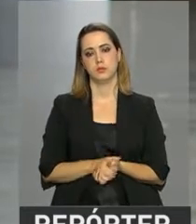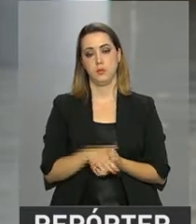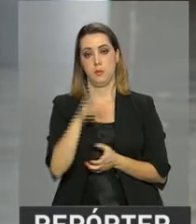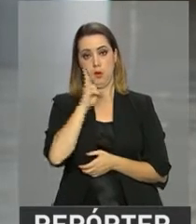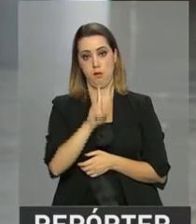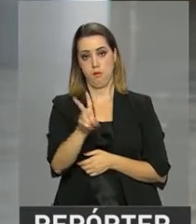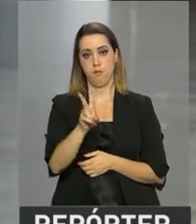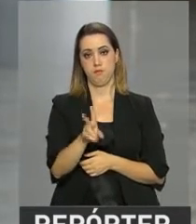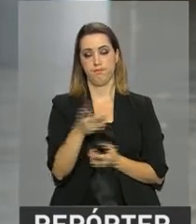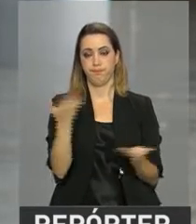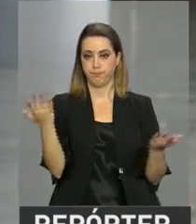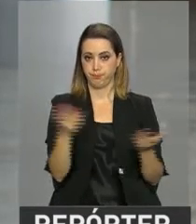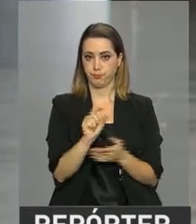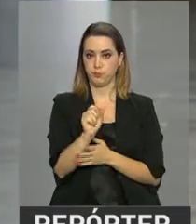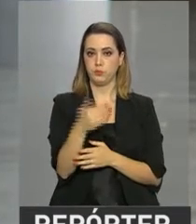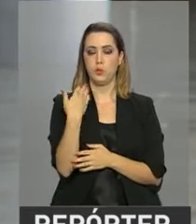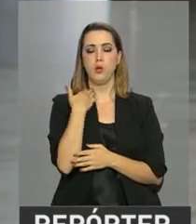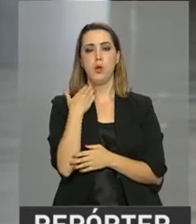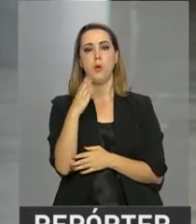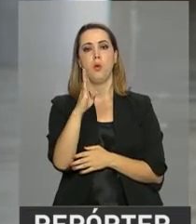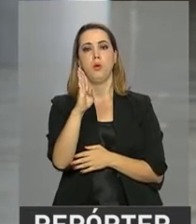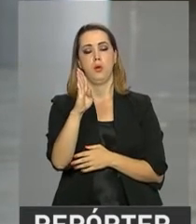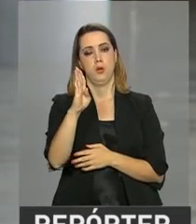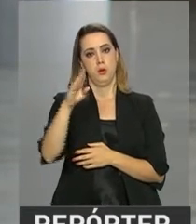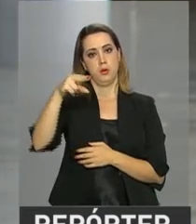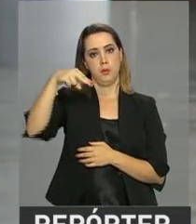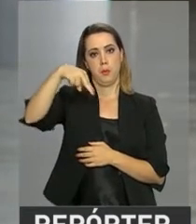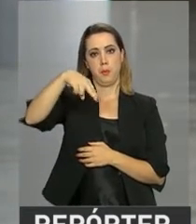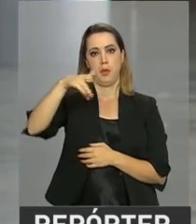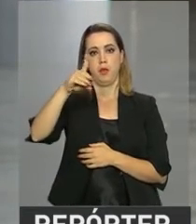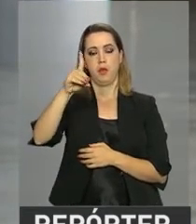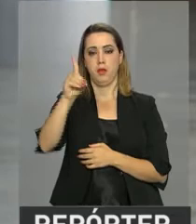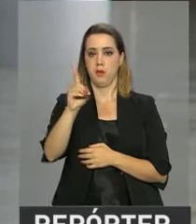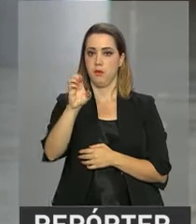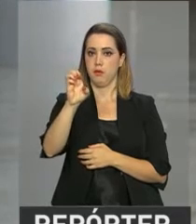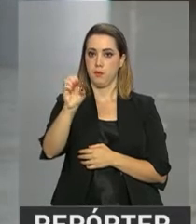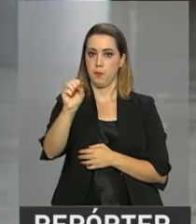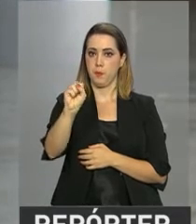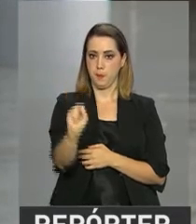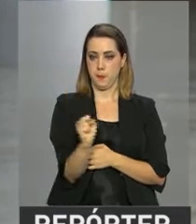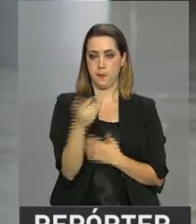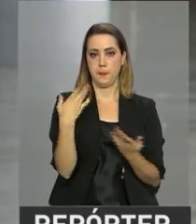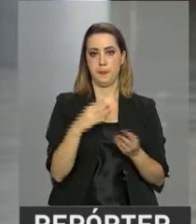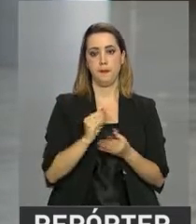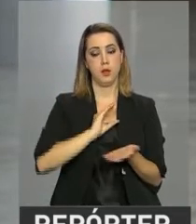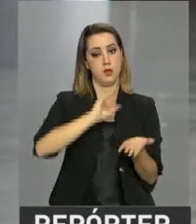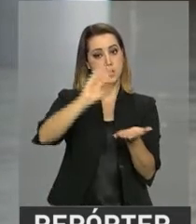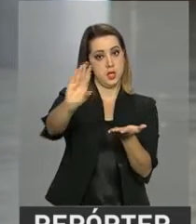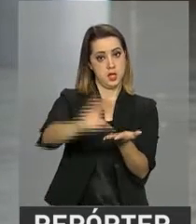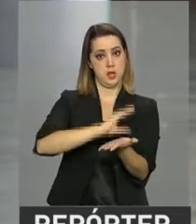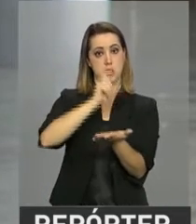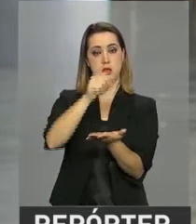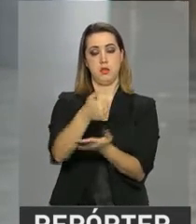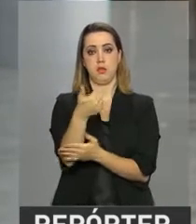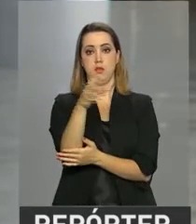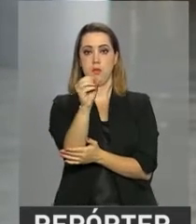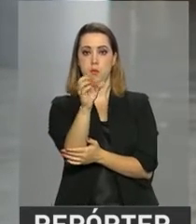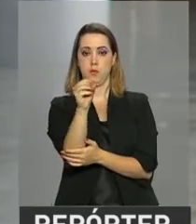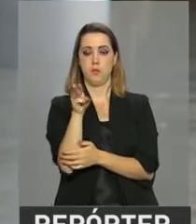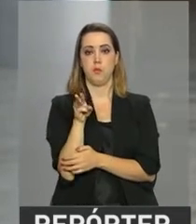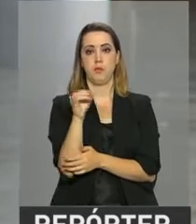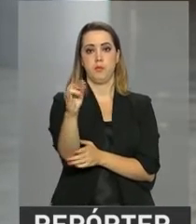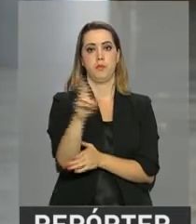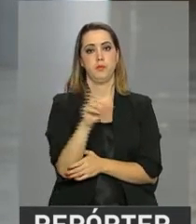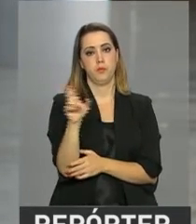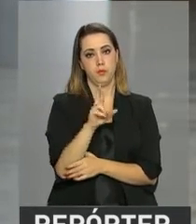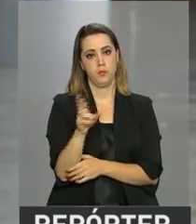previsão original é que o Banco Nacional de Desenvolvimento Econômico e Social, o BNDES, devolva estes 100 bilhões